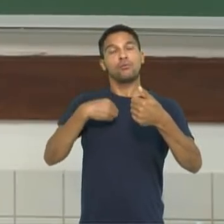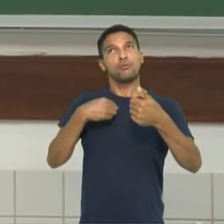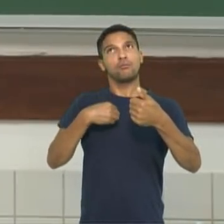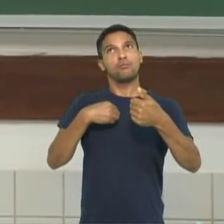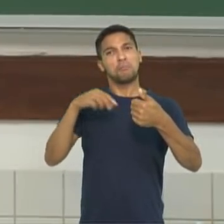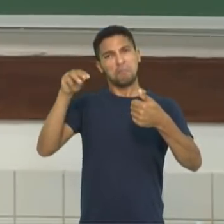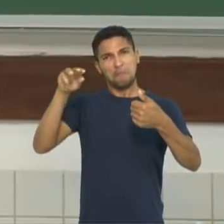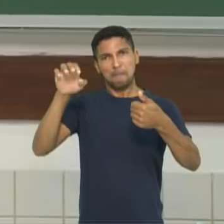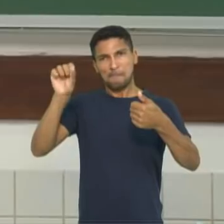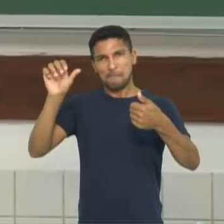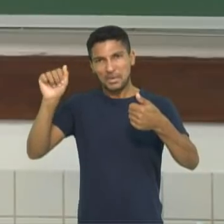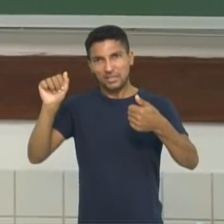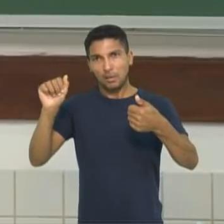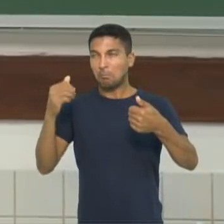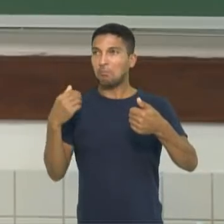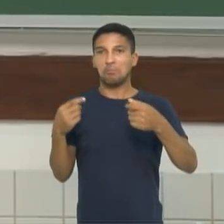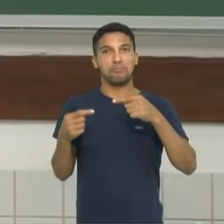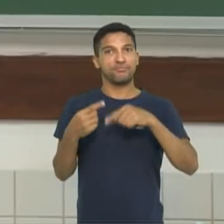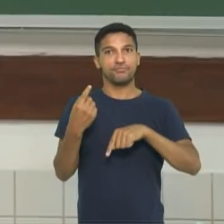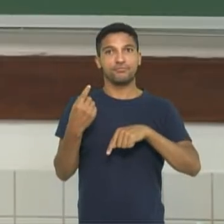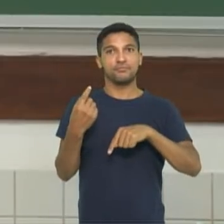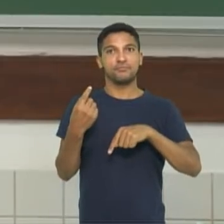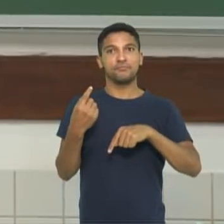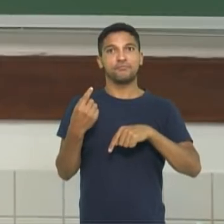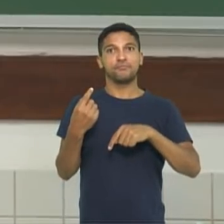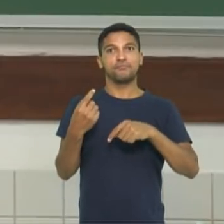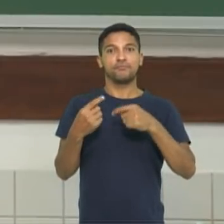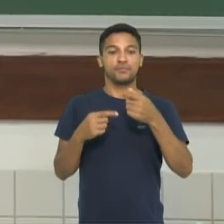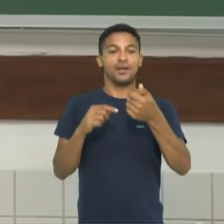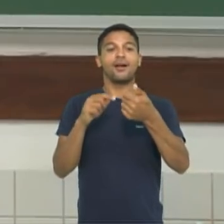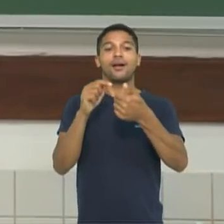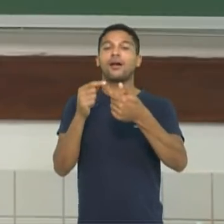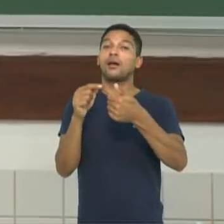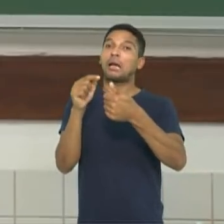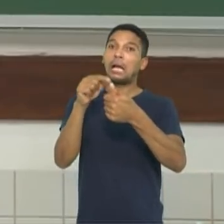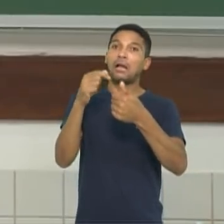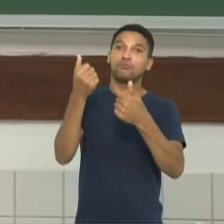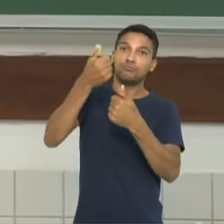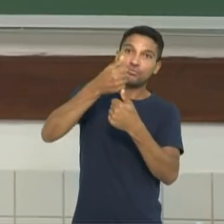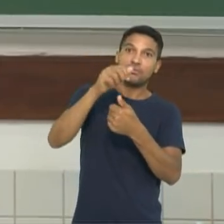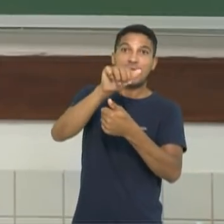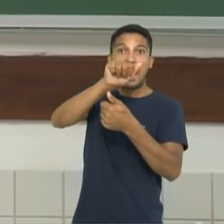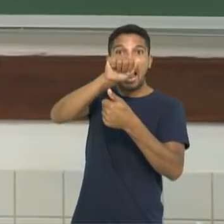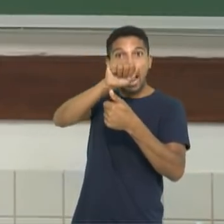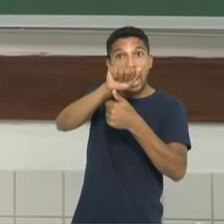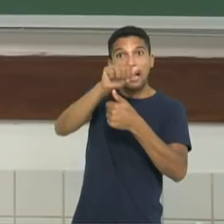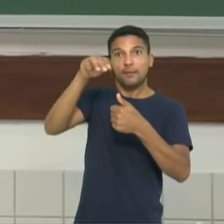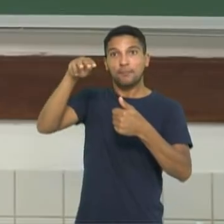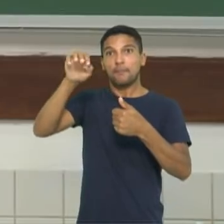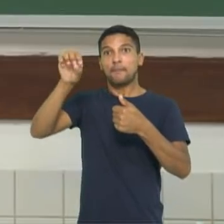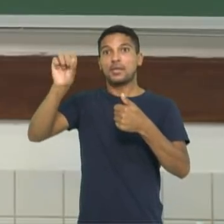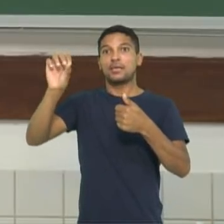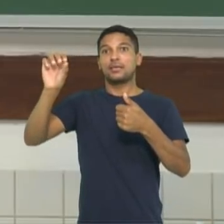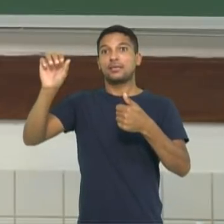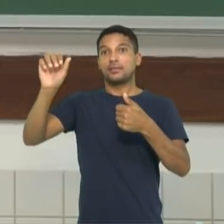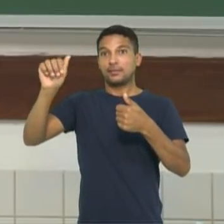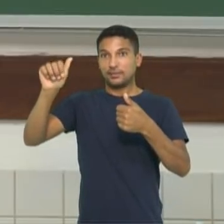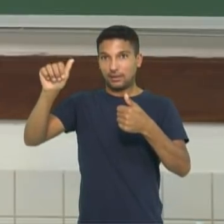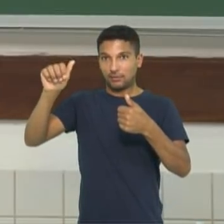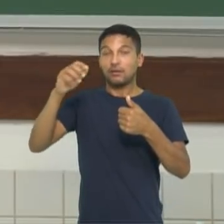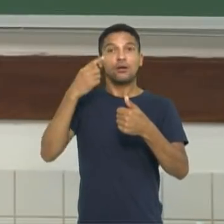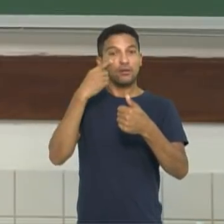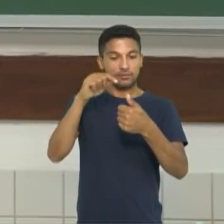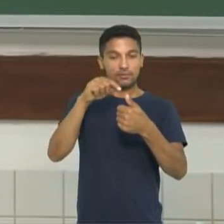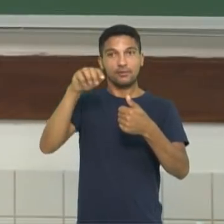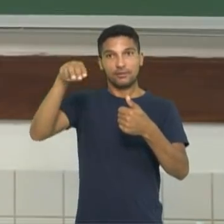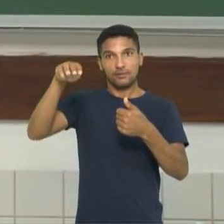artigo definido na frente, né? A mesa, ou um artigo indefinido, uma mesa. Então, sempre que eu puder colocar artigos